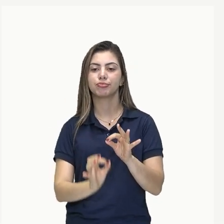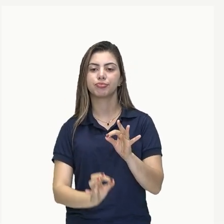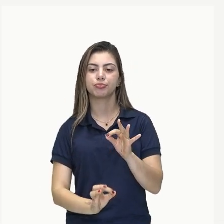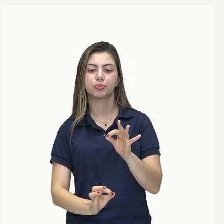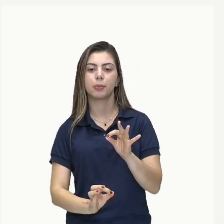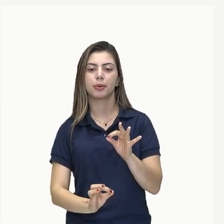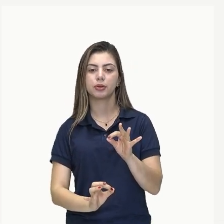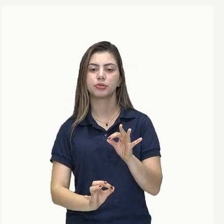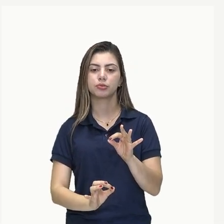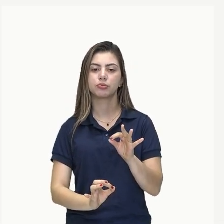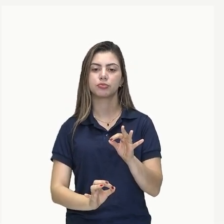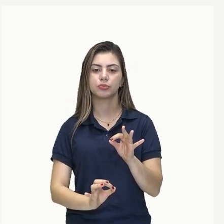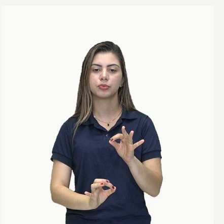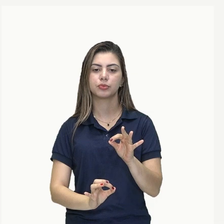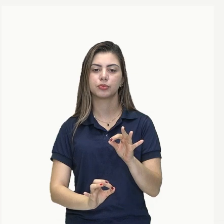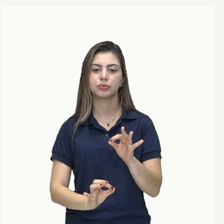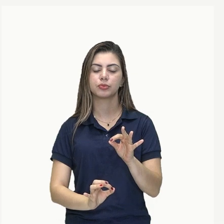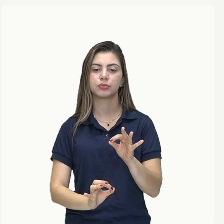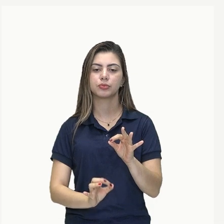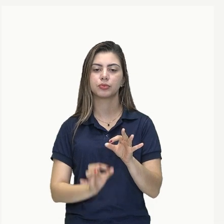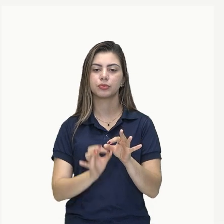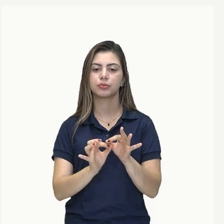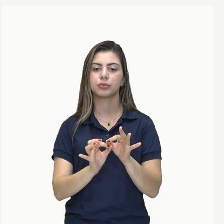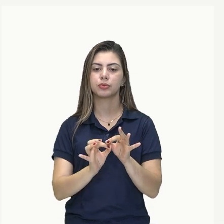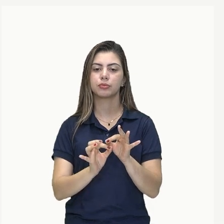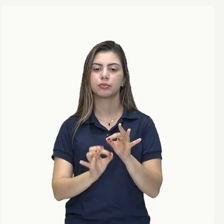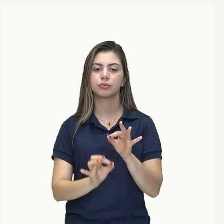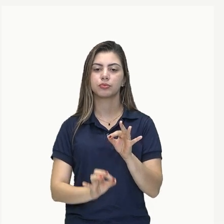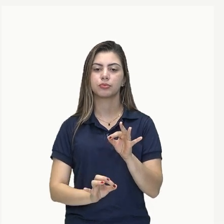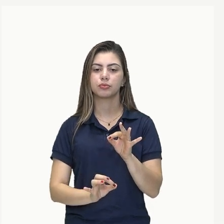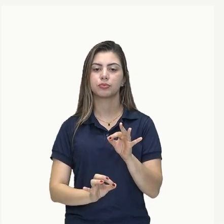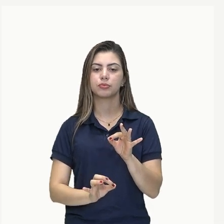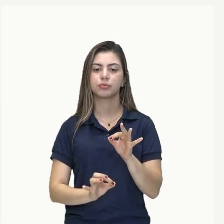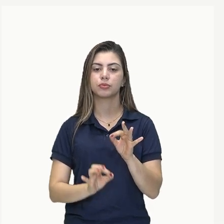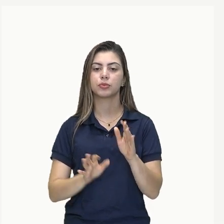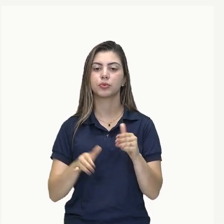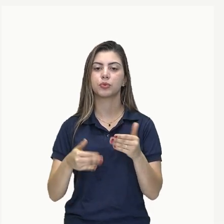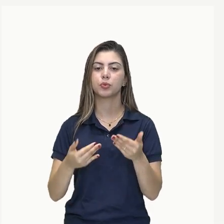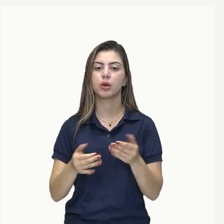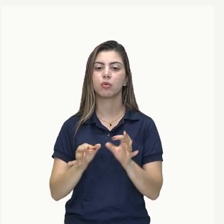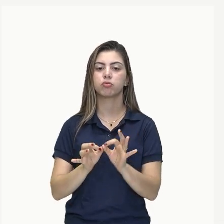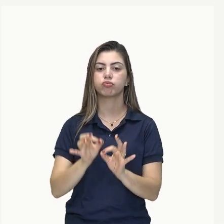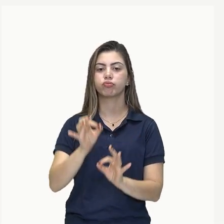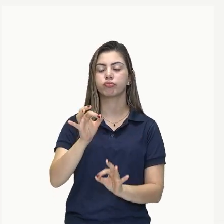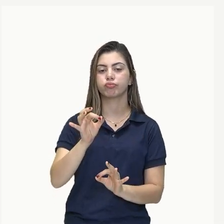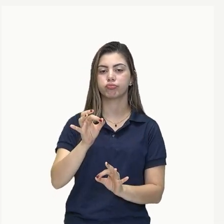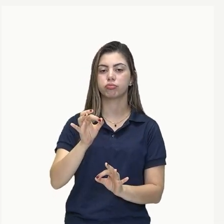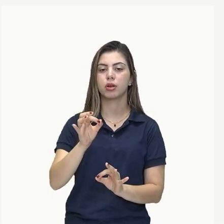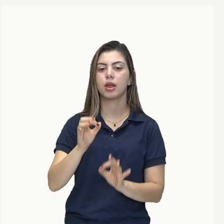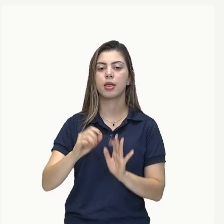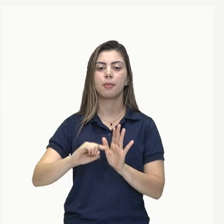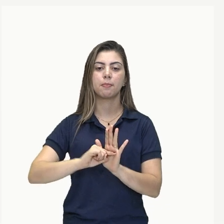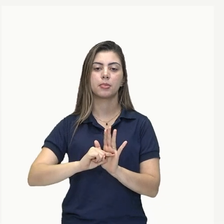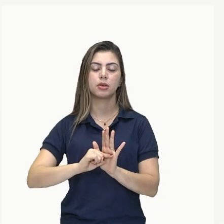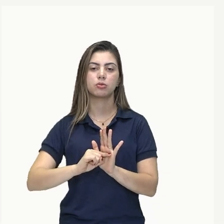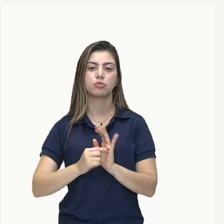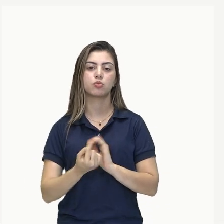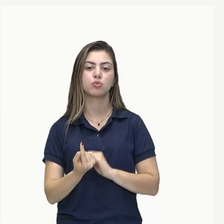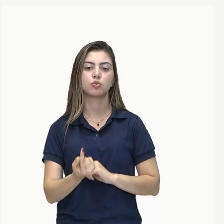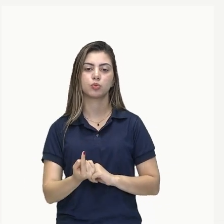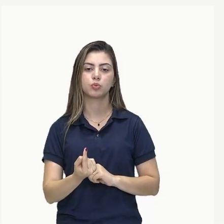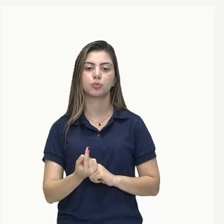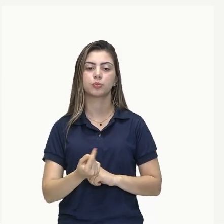Nós temos o valor do y dele, negativo 1 também,